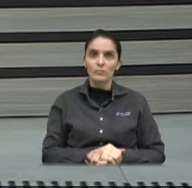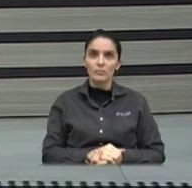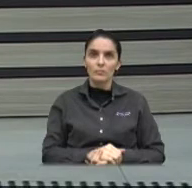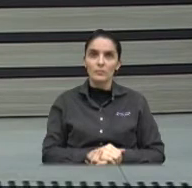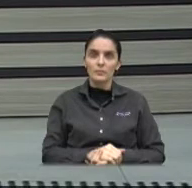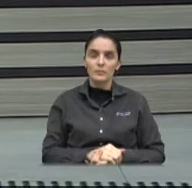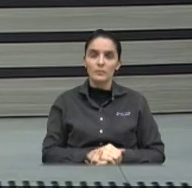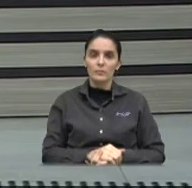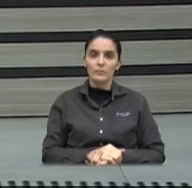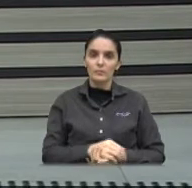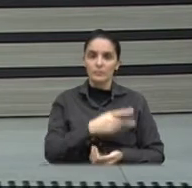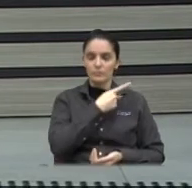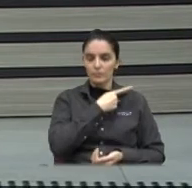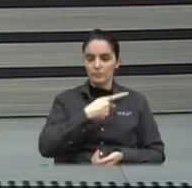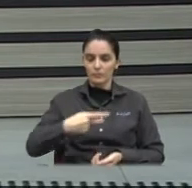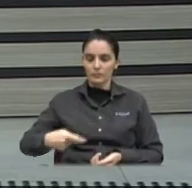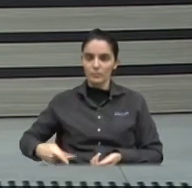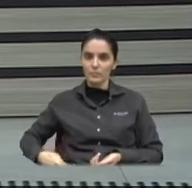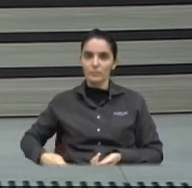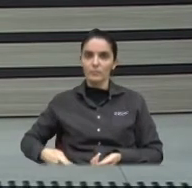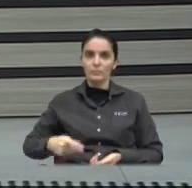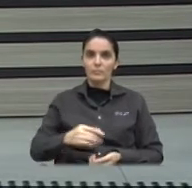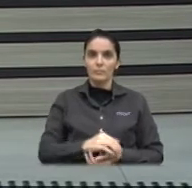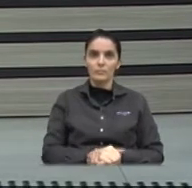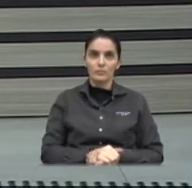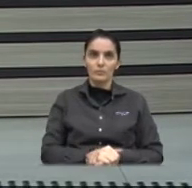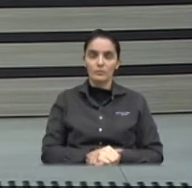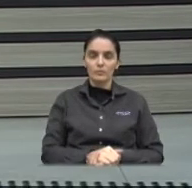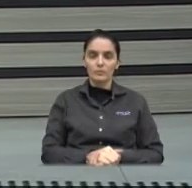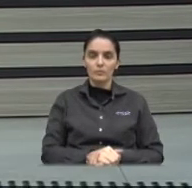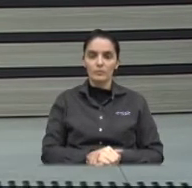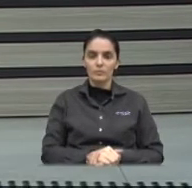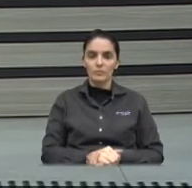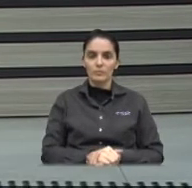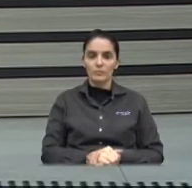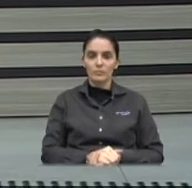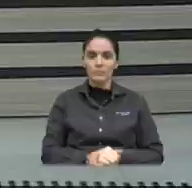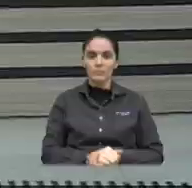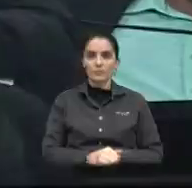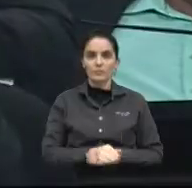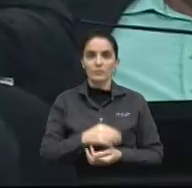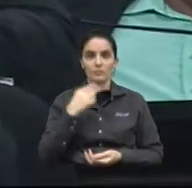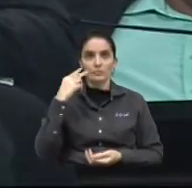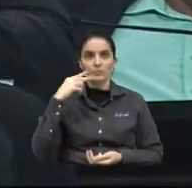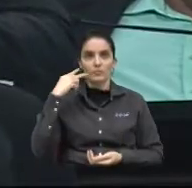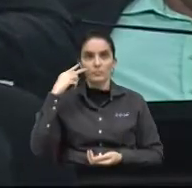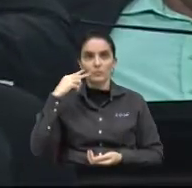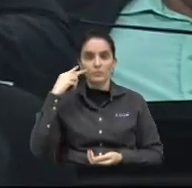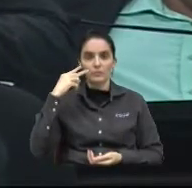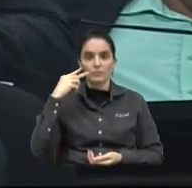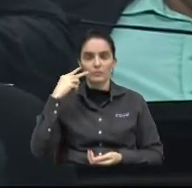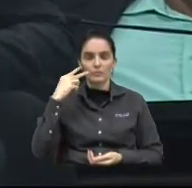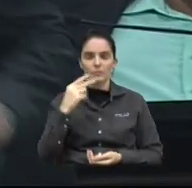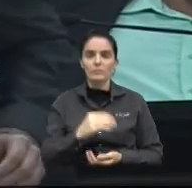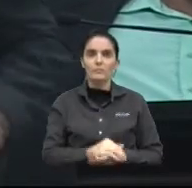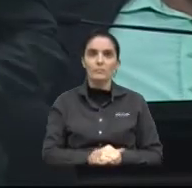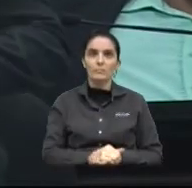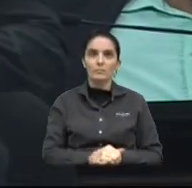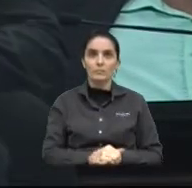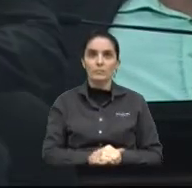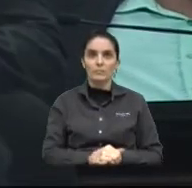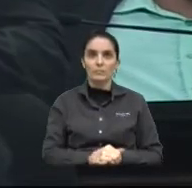presidente amigo vereadores apesar do